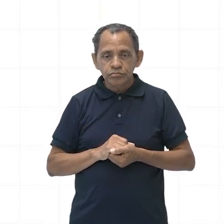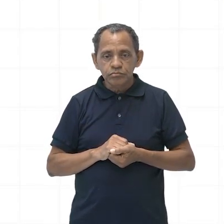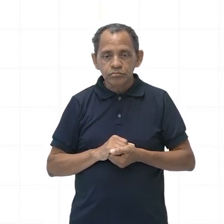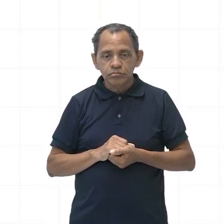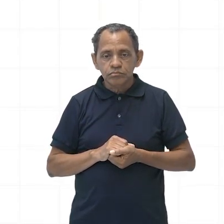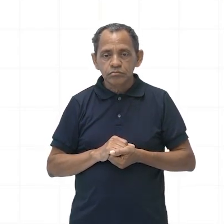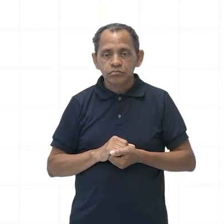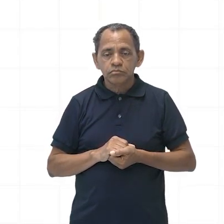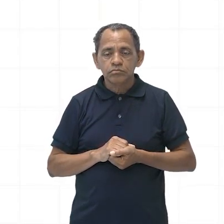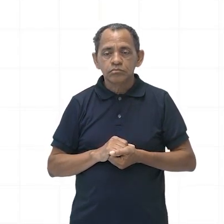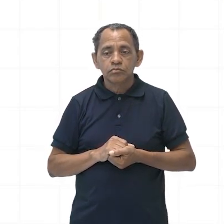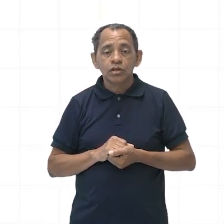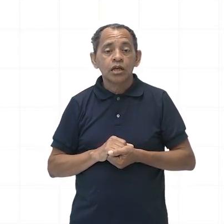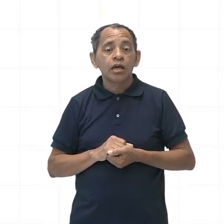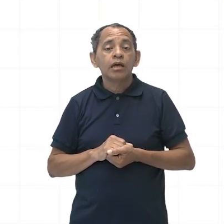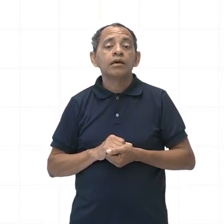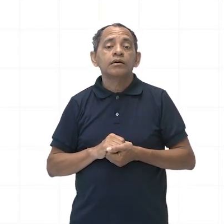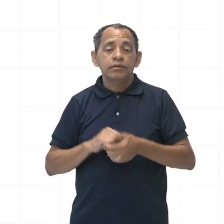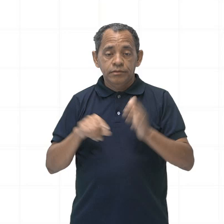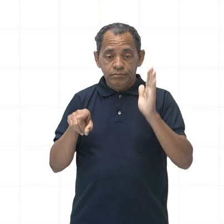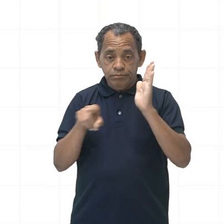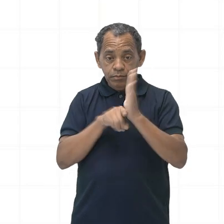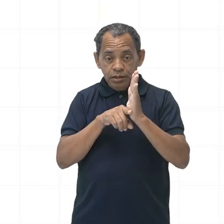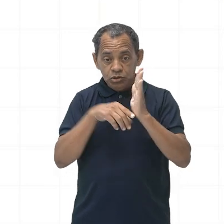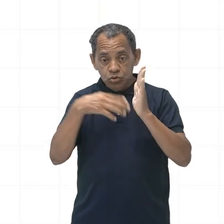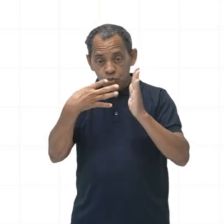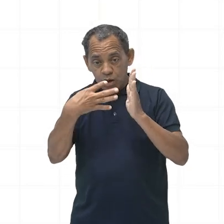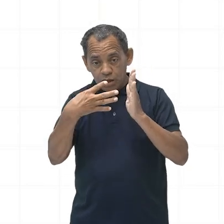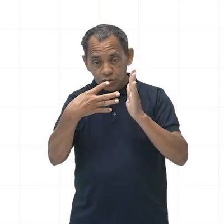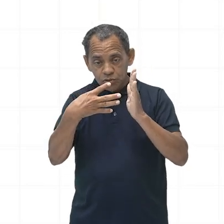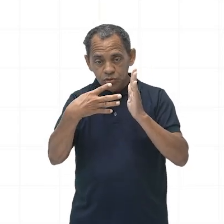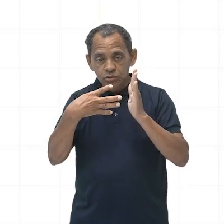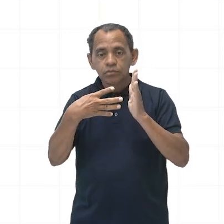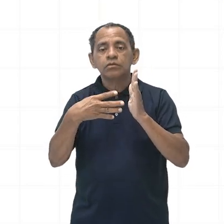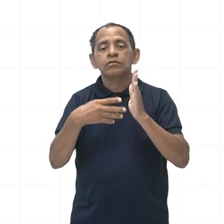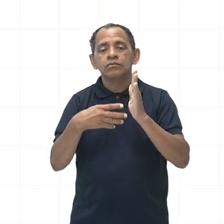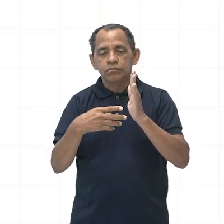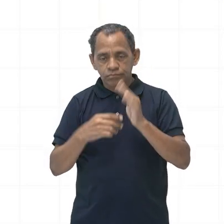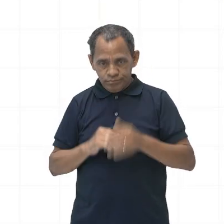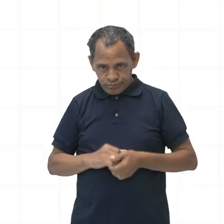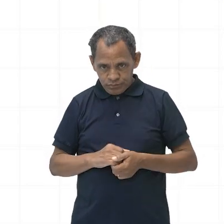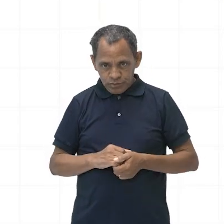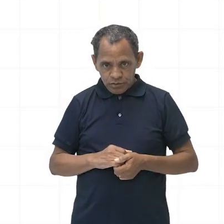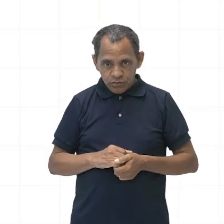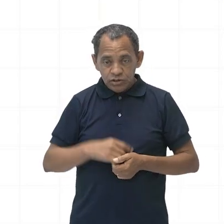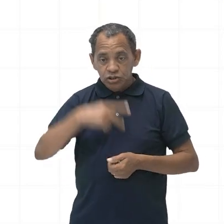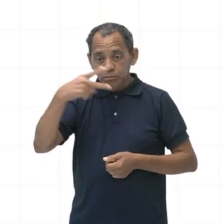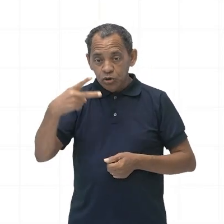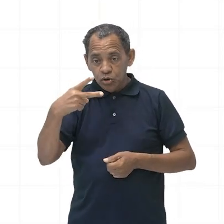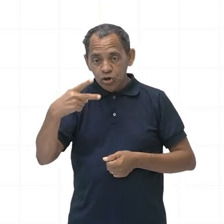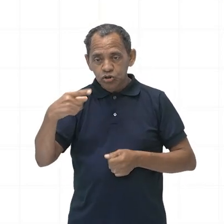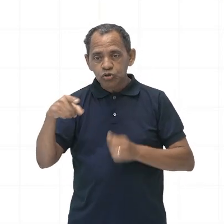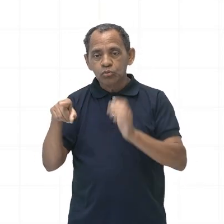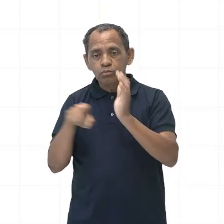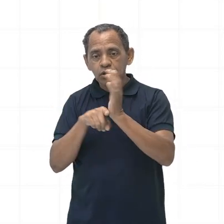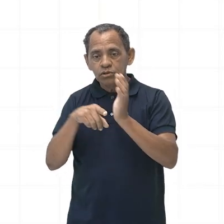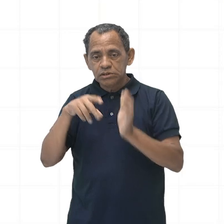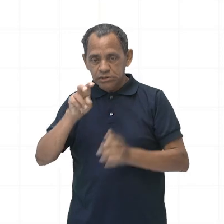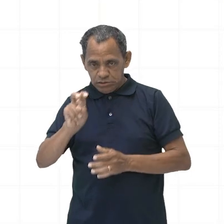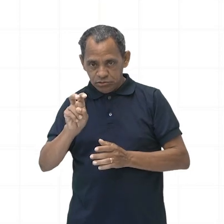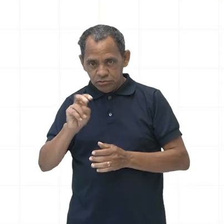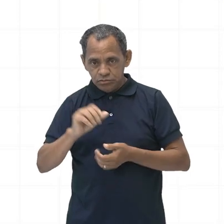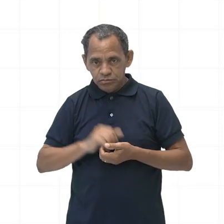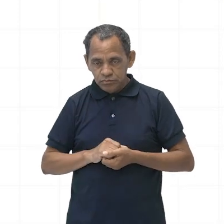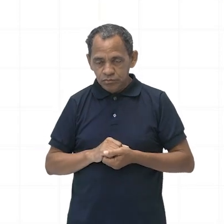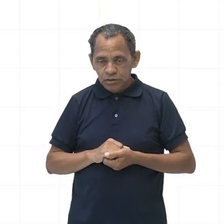o menos 4, ele vai ser maior do que o 5, menos 5. O menos 4 vai ser maior do que o menos